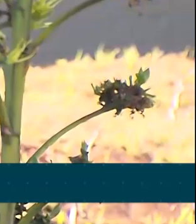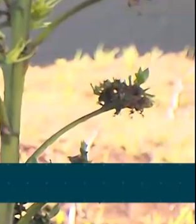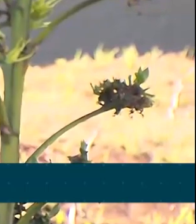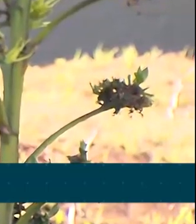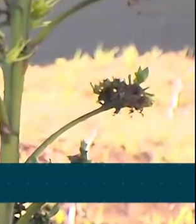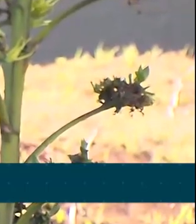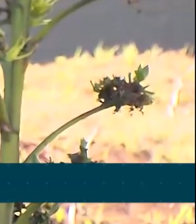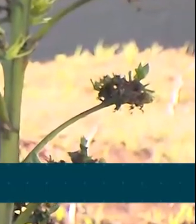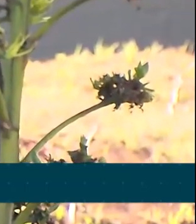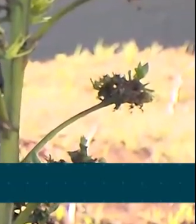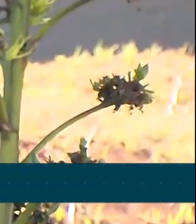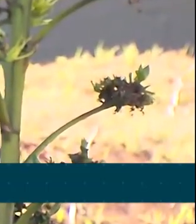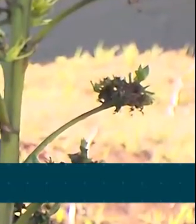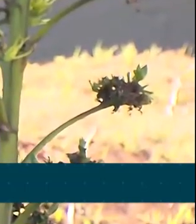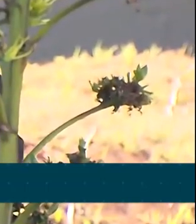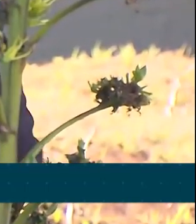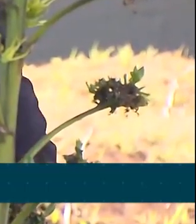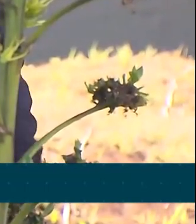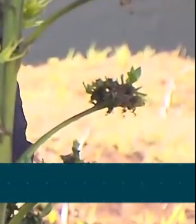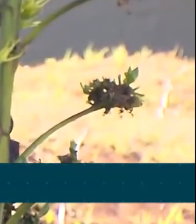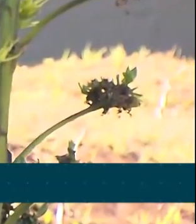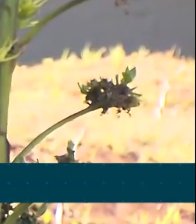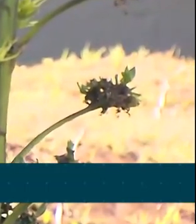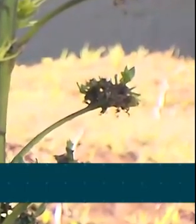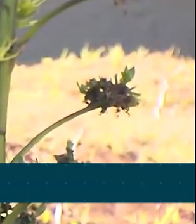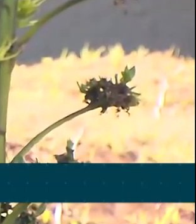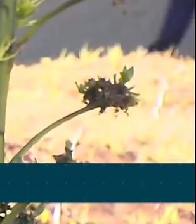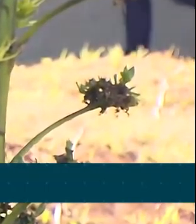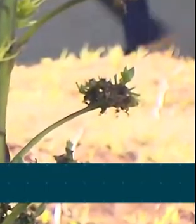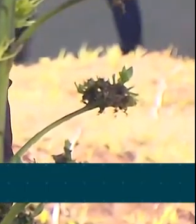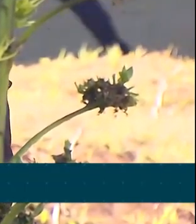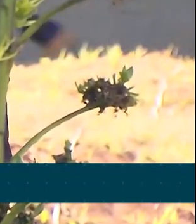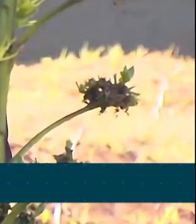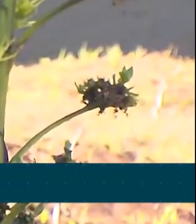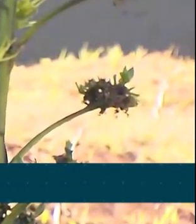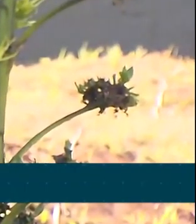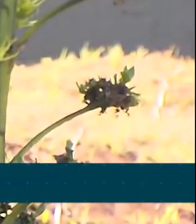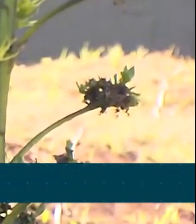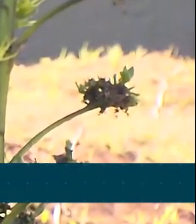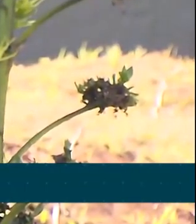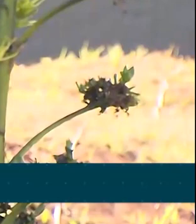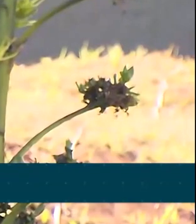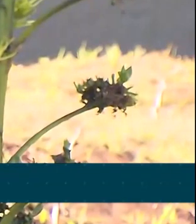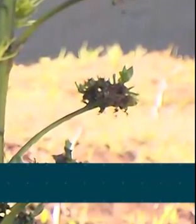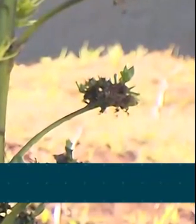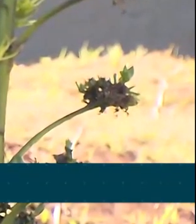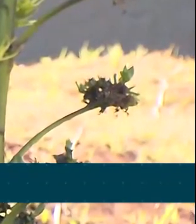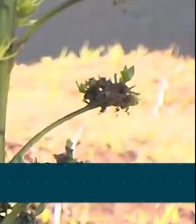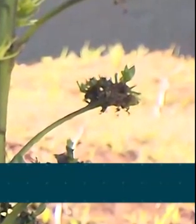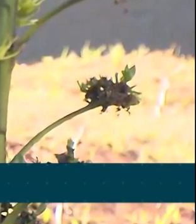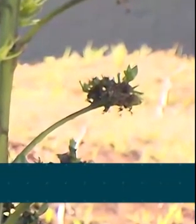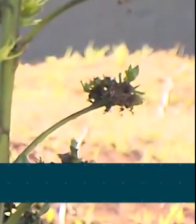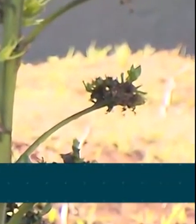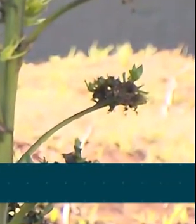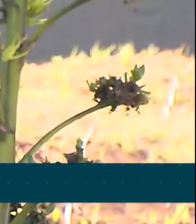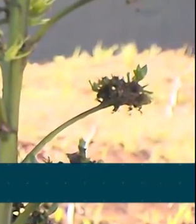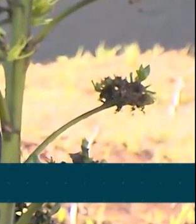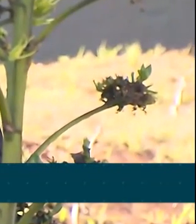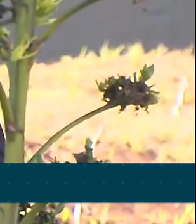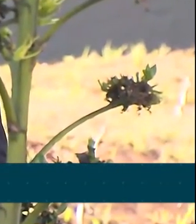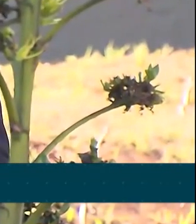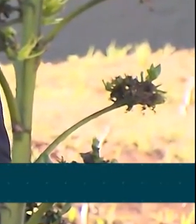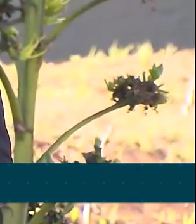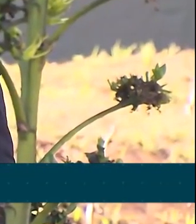número 432, e do coronel Dixon Melges Grael, paraquedista número 30. Fibra